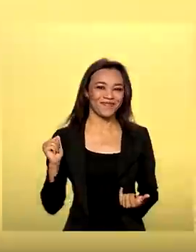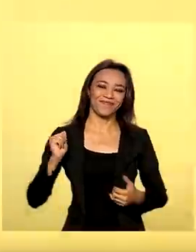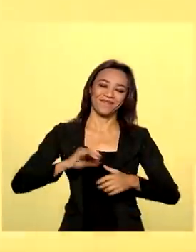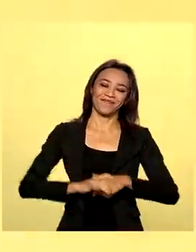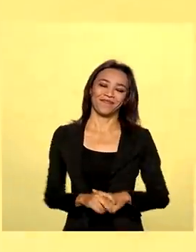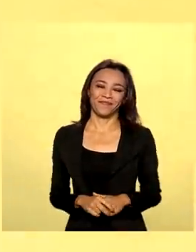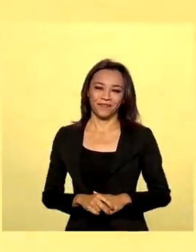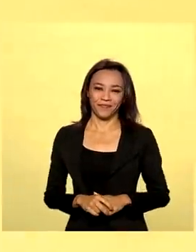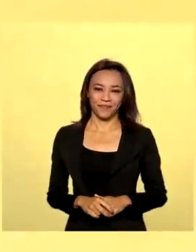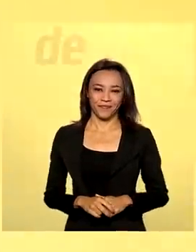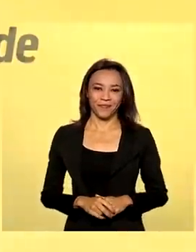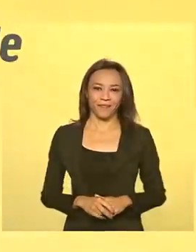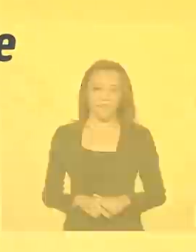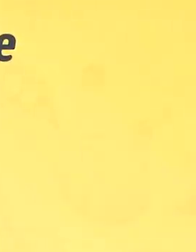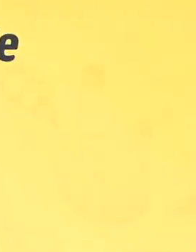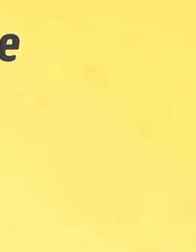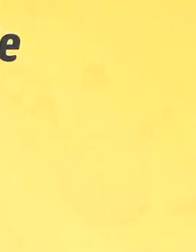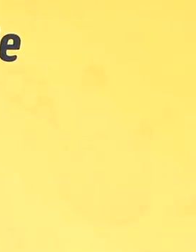Tchau!